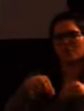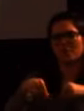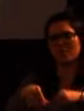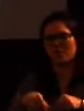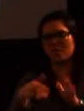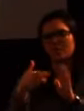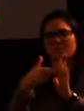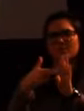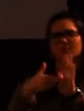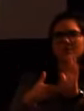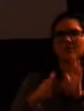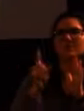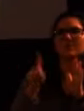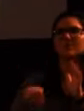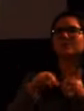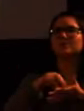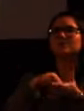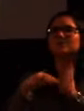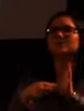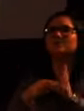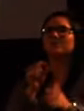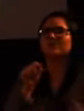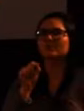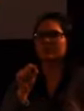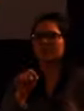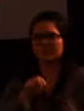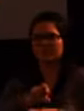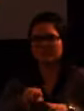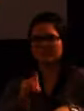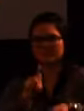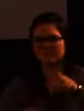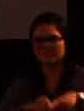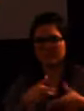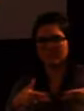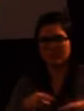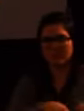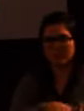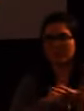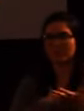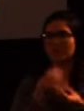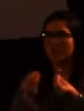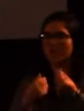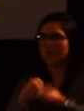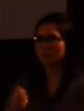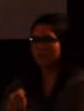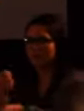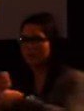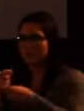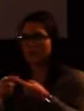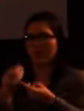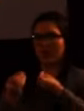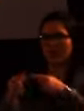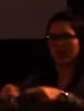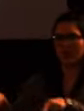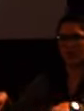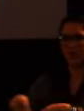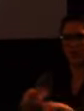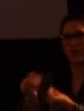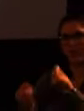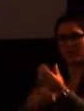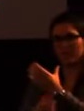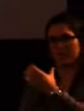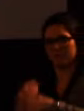são exatamente esses instrumentos que vão definir como a edificação deve ser implantada